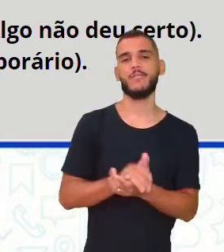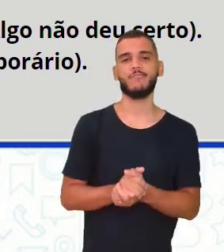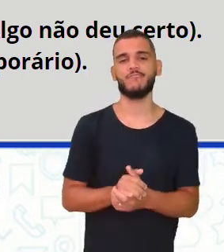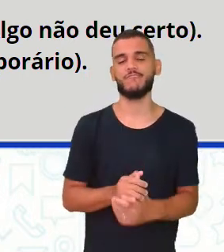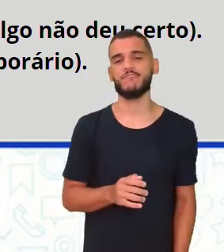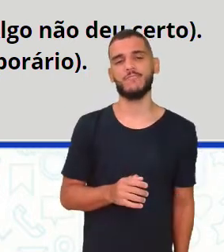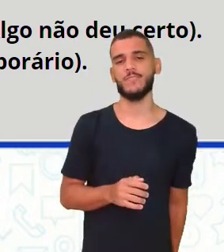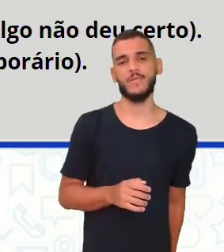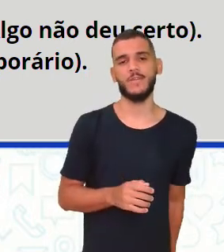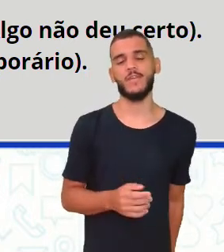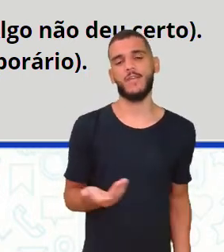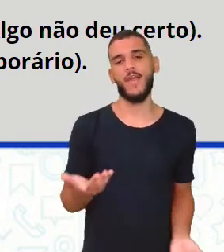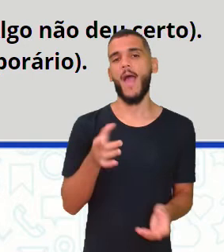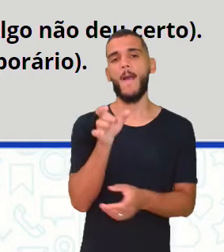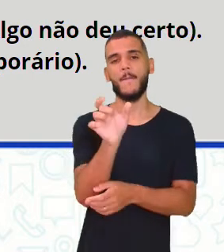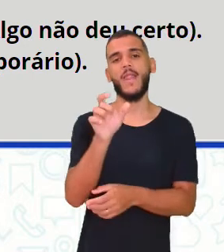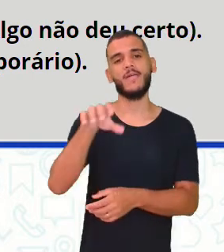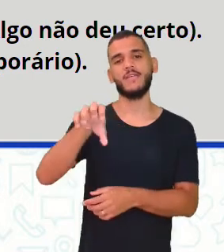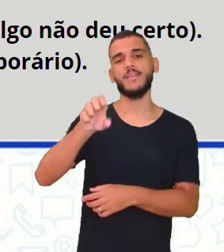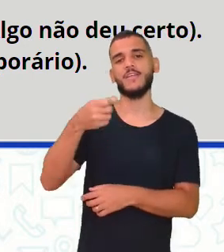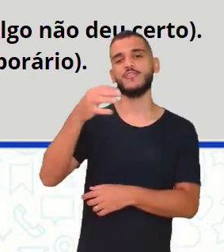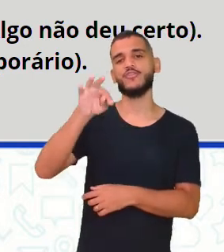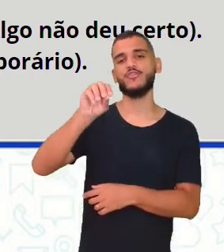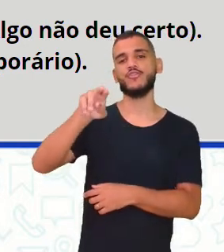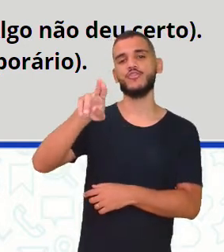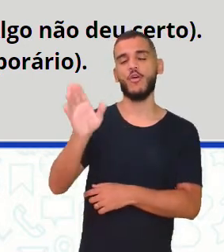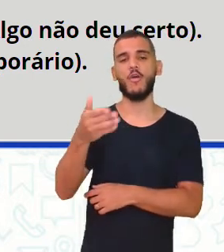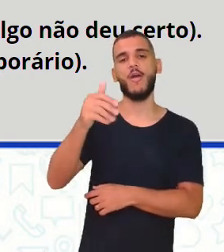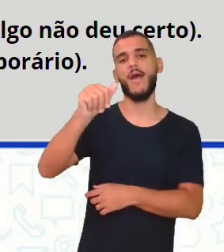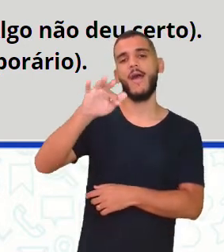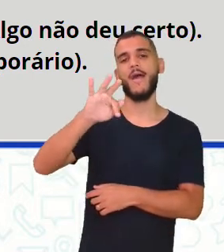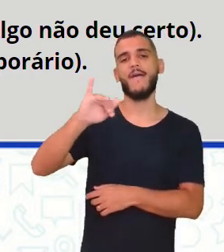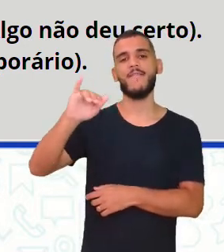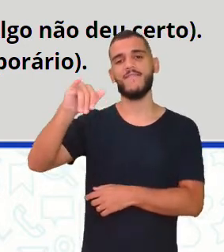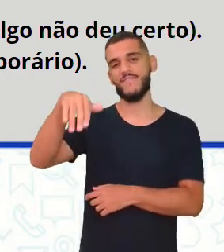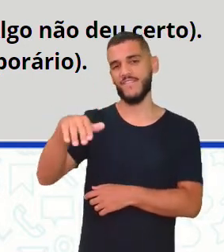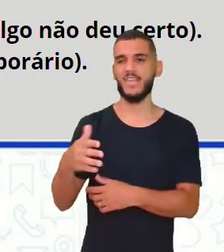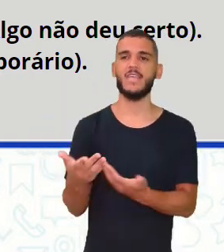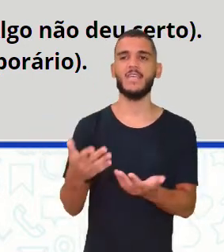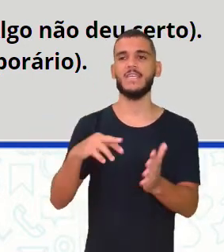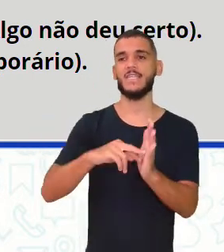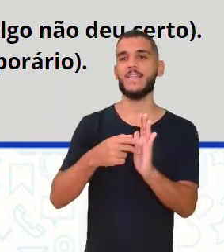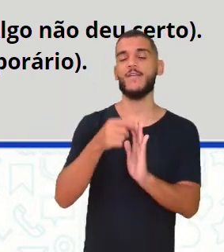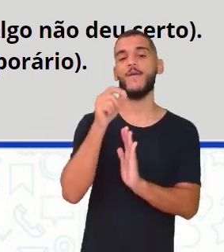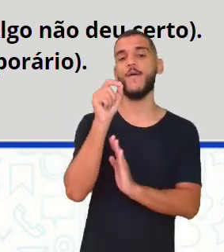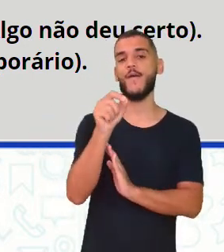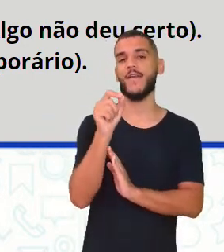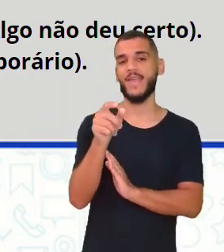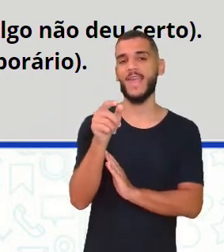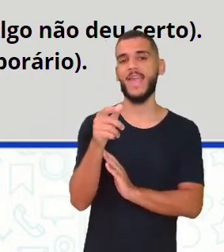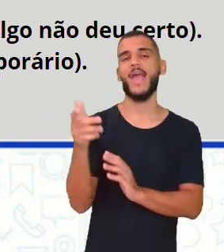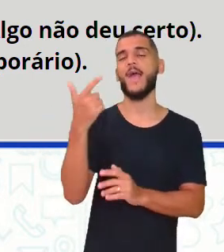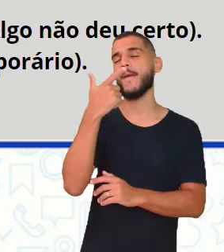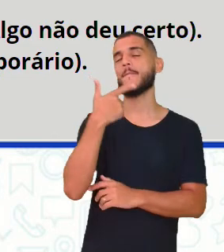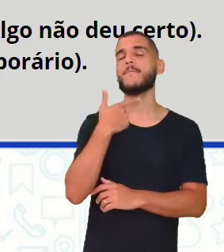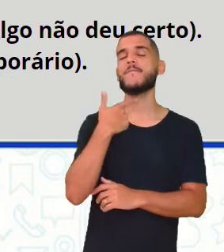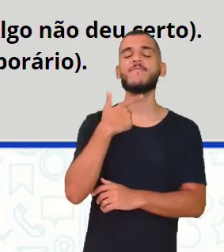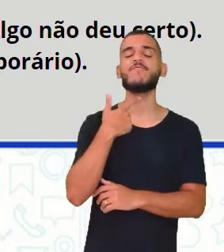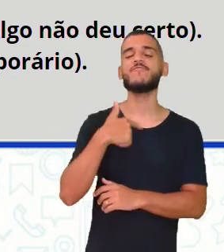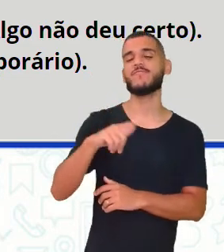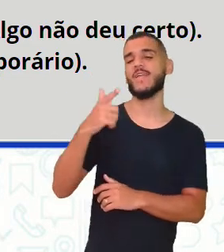Aí usamos esse afim, estou a fim de fulano, estou a fim de ir para tal lugar, não é? É uma expressão muito usada, não é? Eu